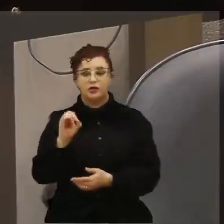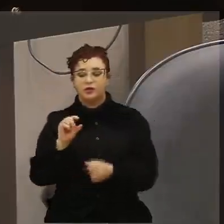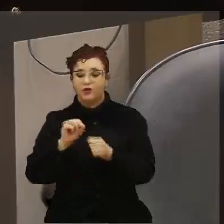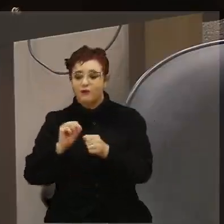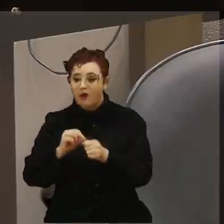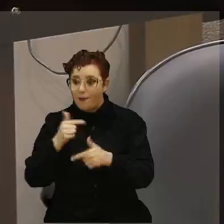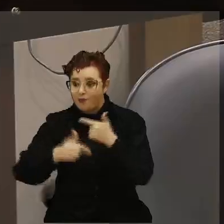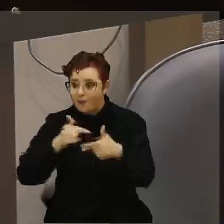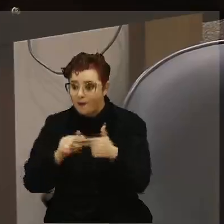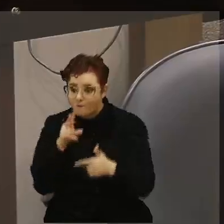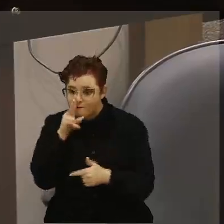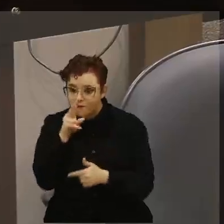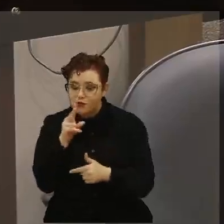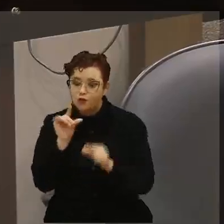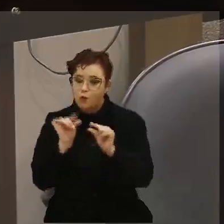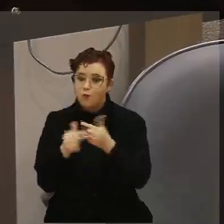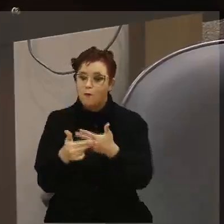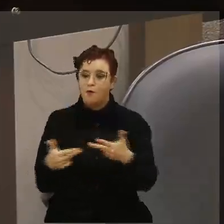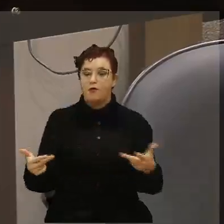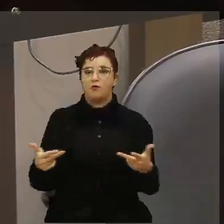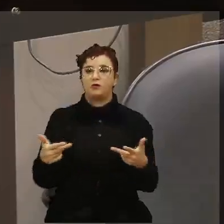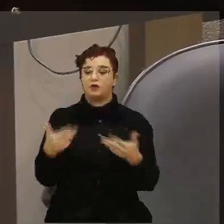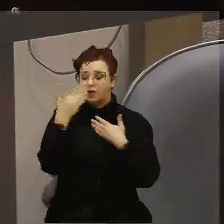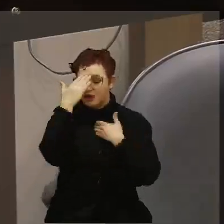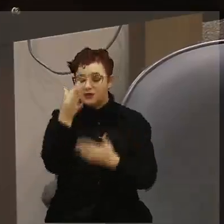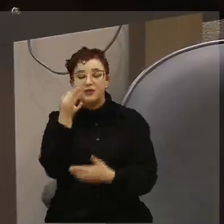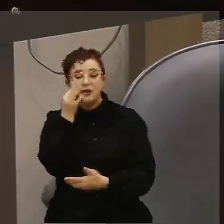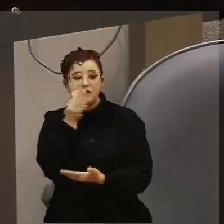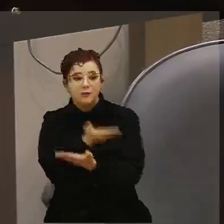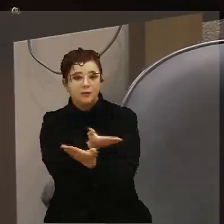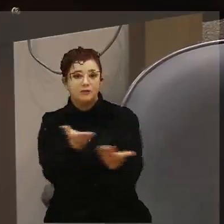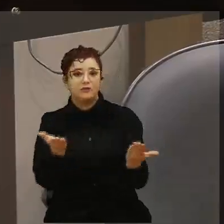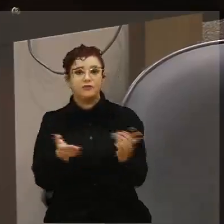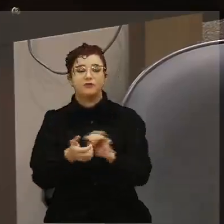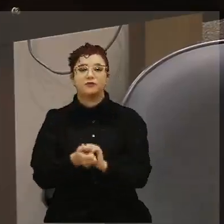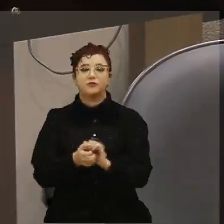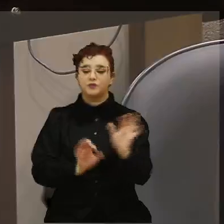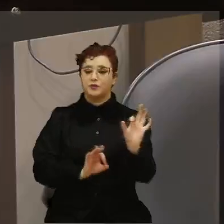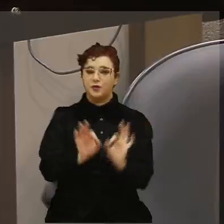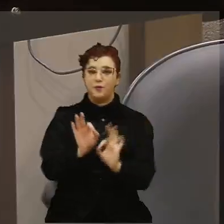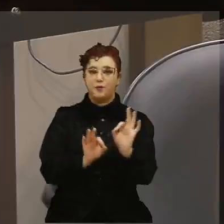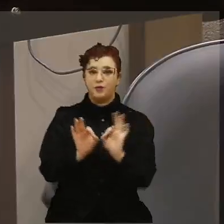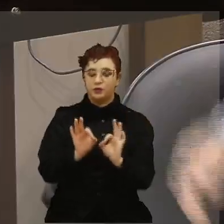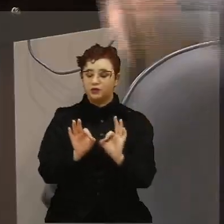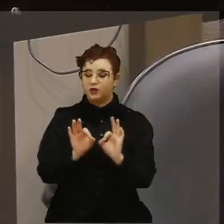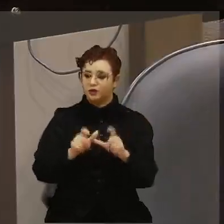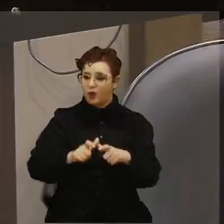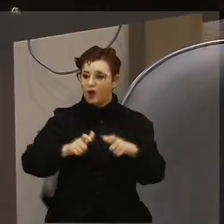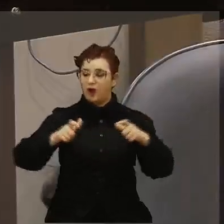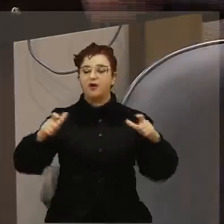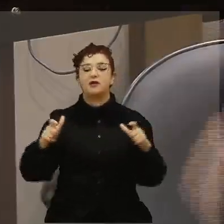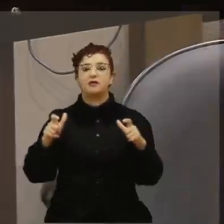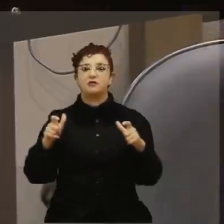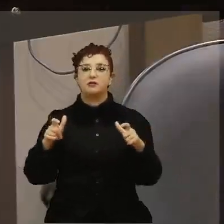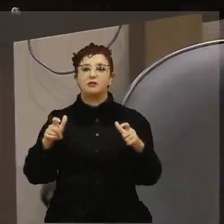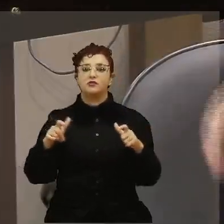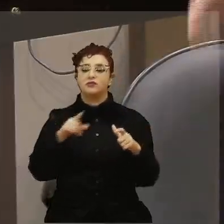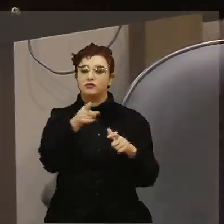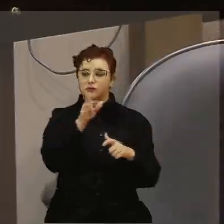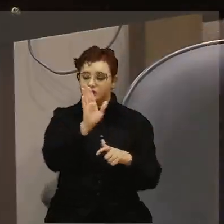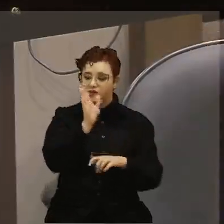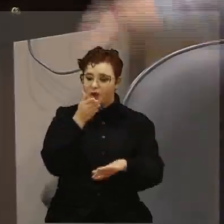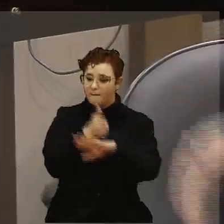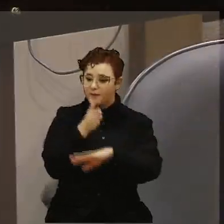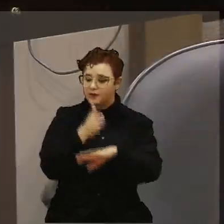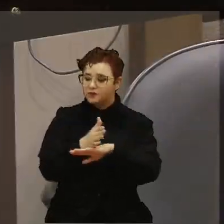ela é bem... E eu agradeço também a presença de vocês. Esse projeto é um grande projeto. Vocês já estão engajados já